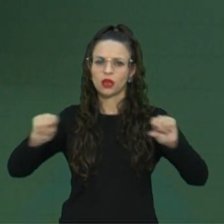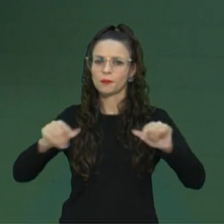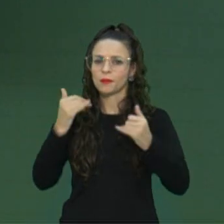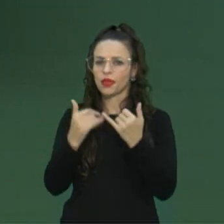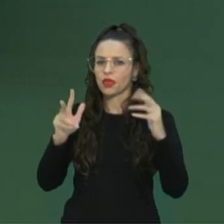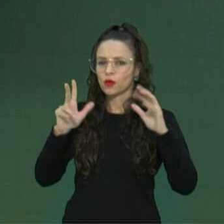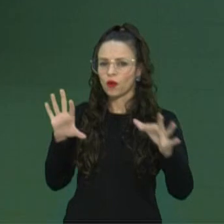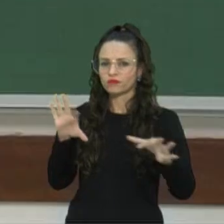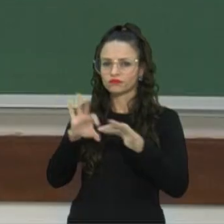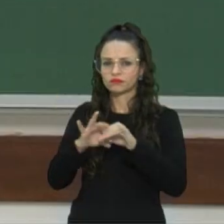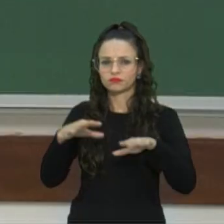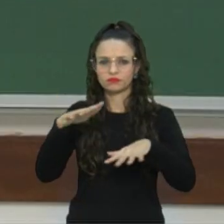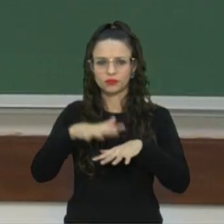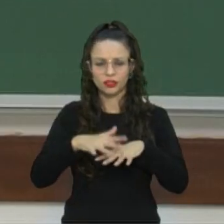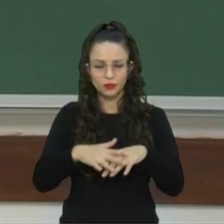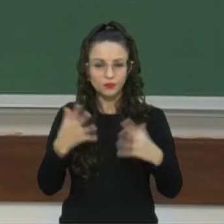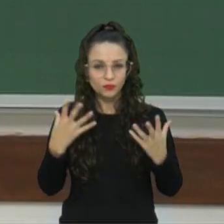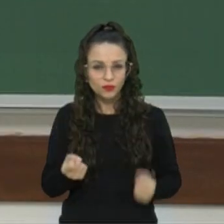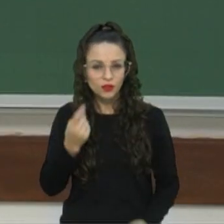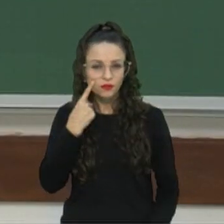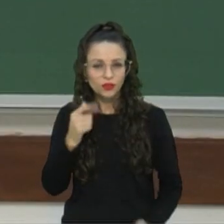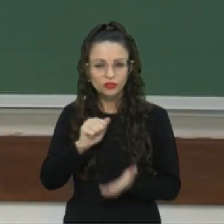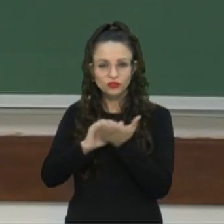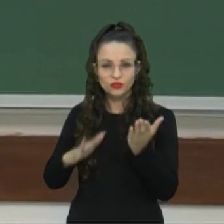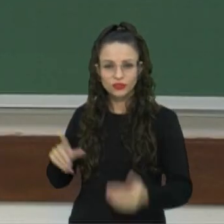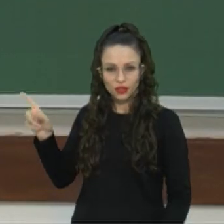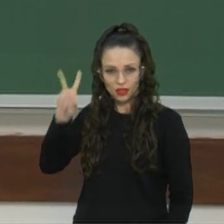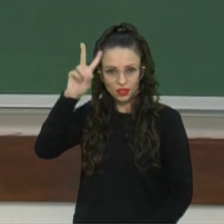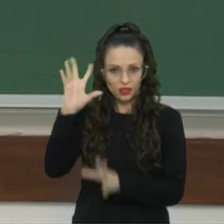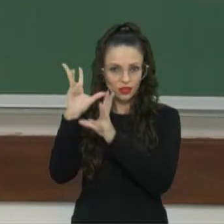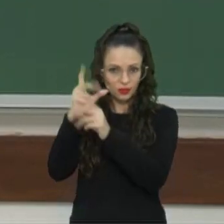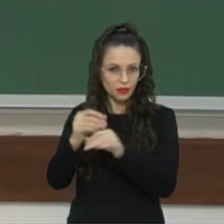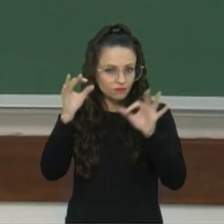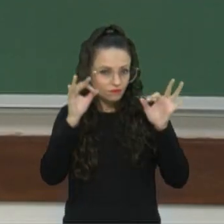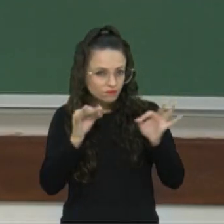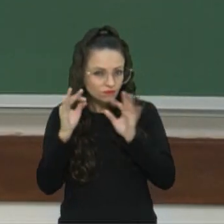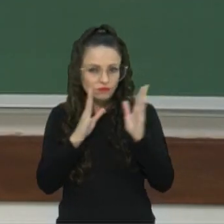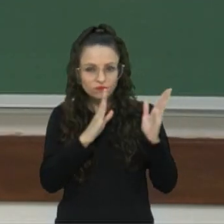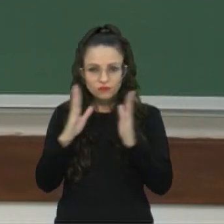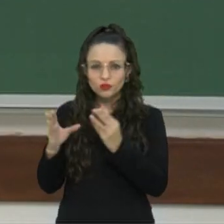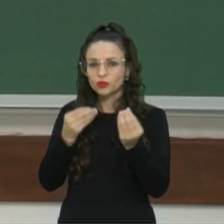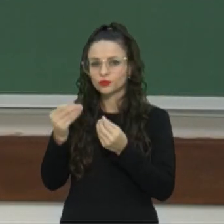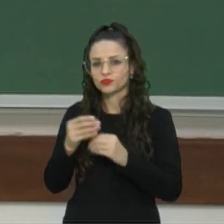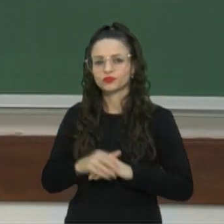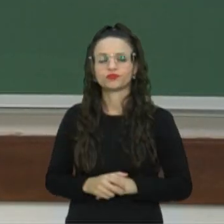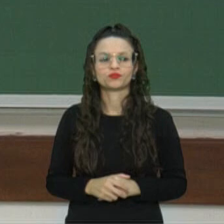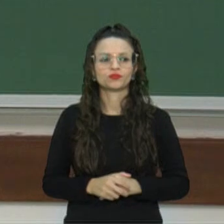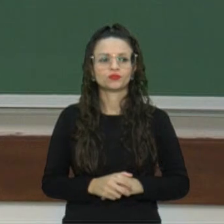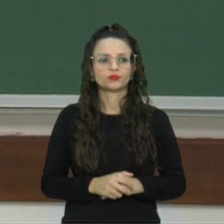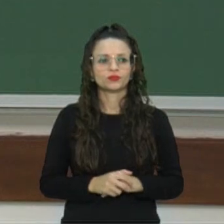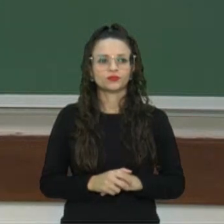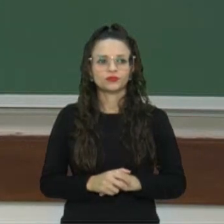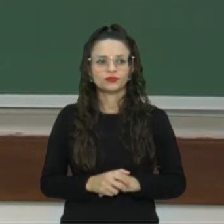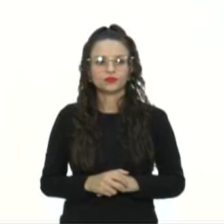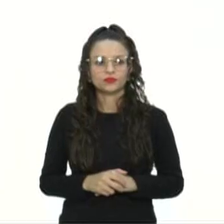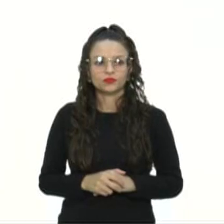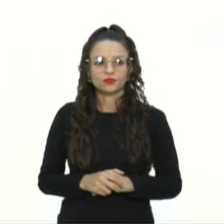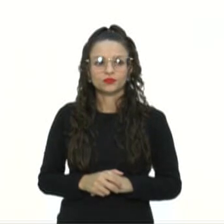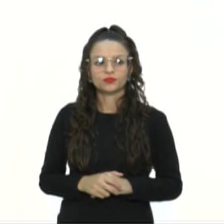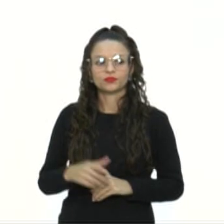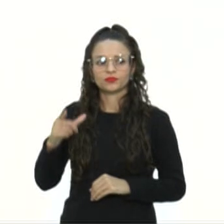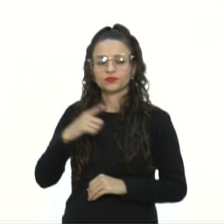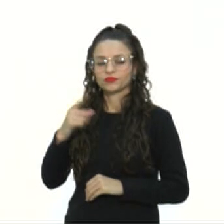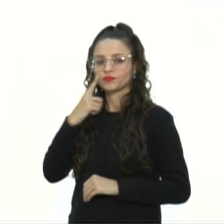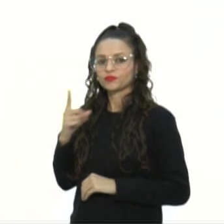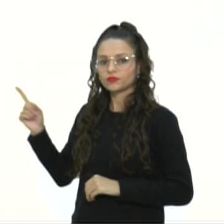equações matemáticas. Vamos ver um exercício juntos para a gente relembrar bem certinho como faz tudo isso. Olha só. Temos essa